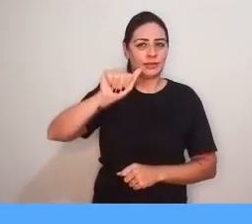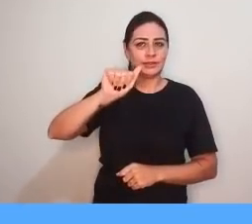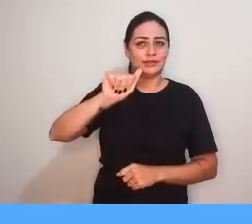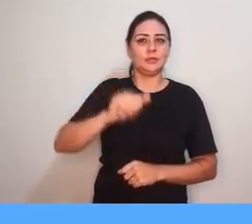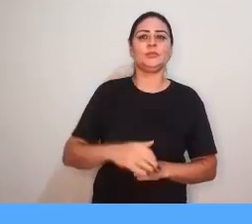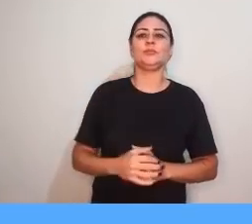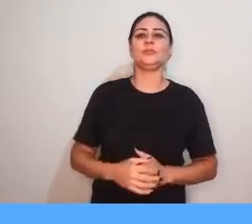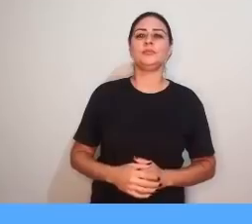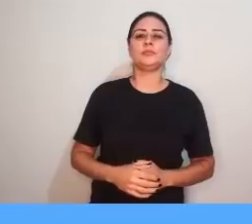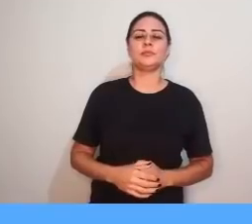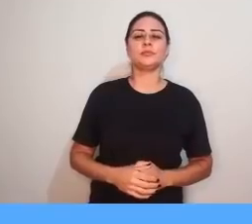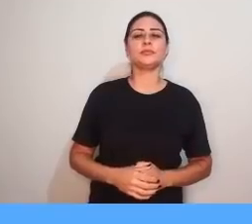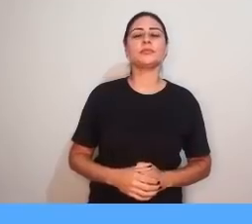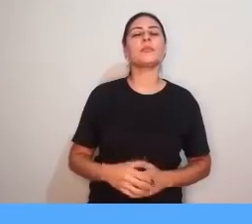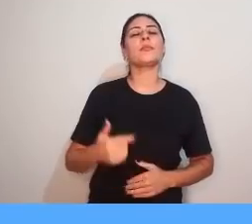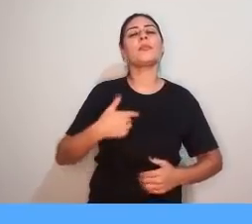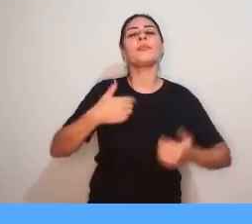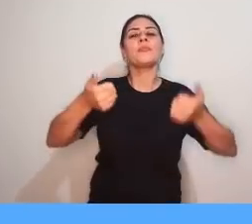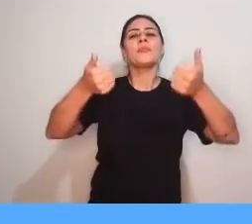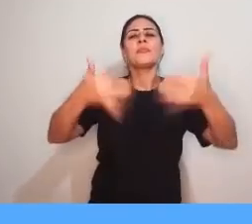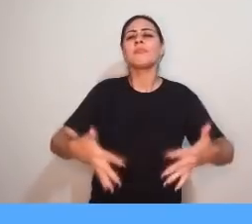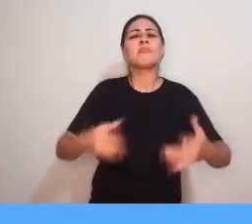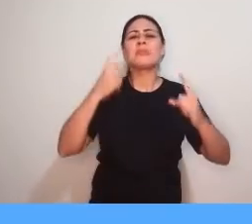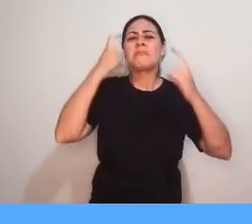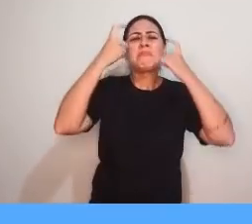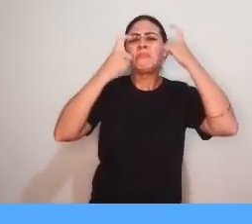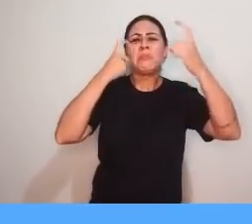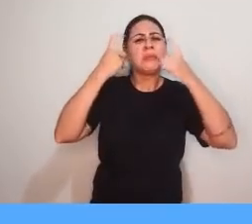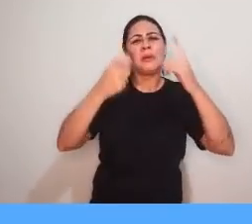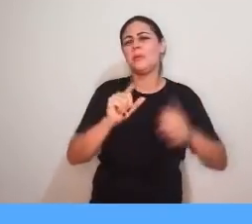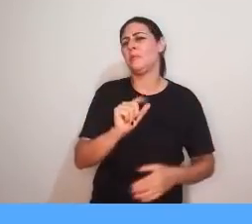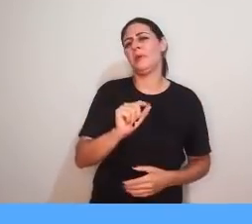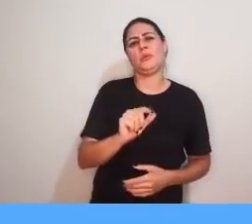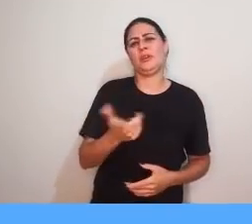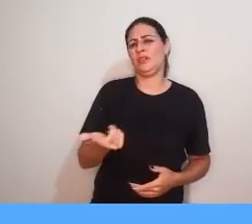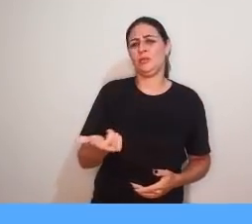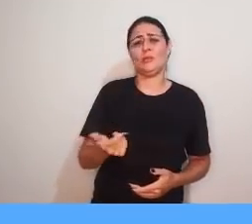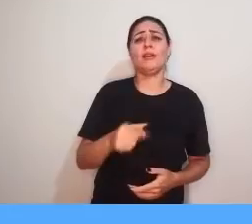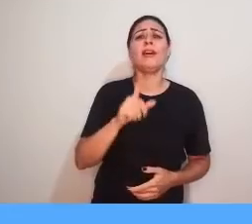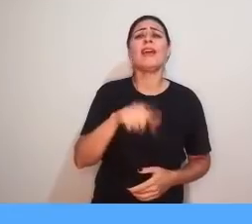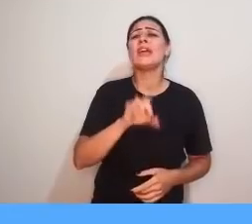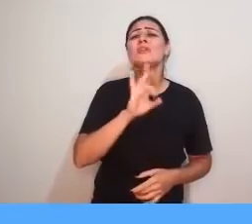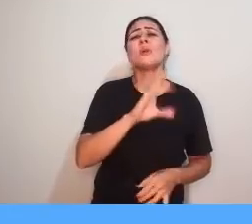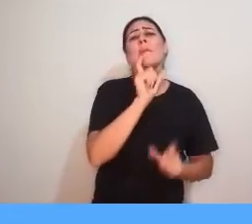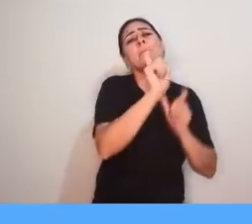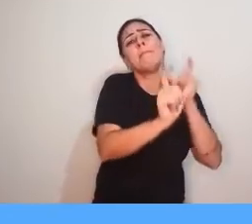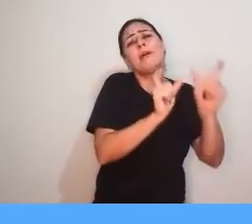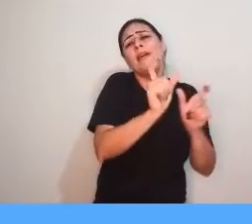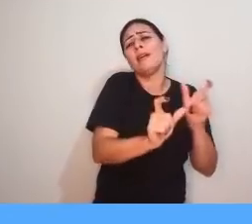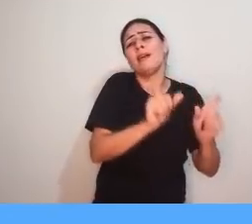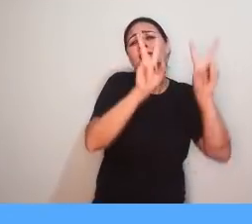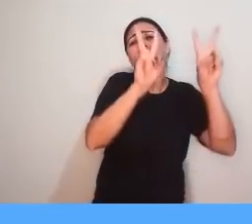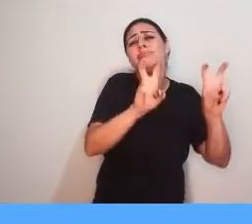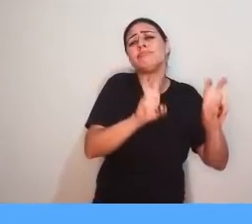Eu diria assim, ó, não se preocupem com isso, porque é uma questão terminológica. O que está no pano de